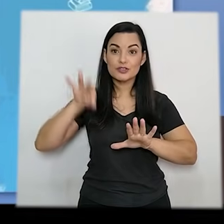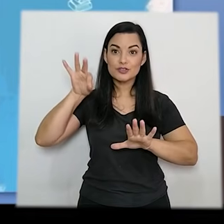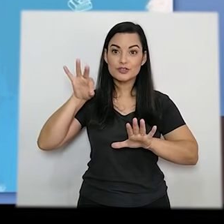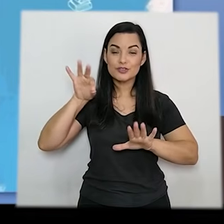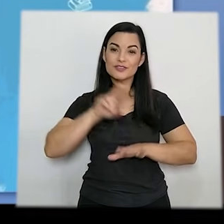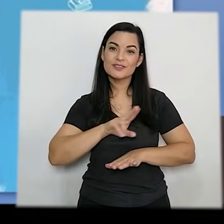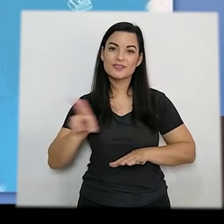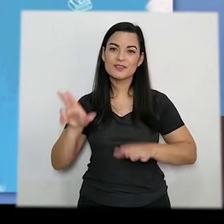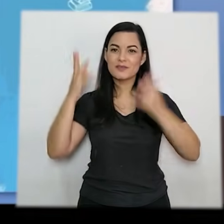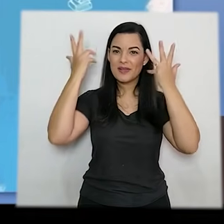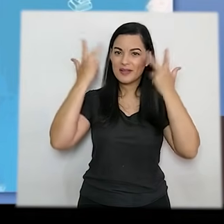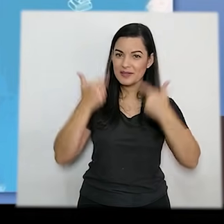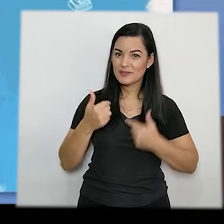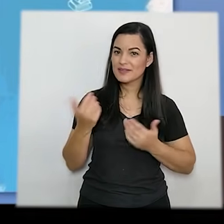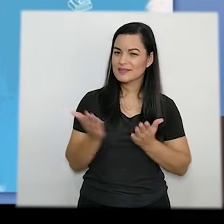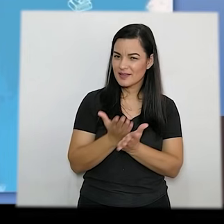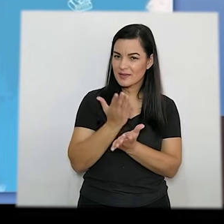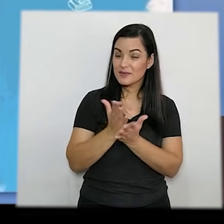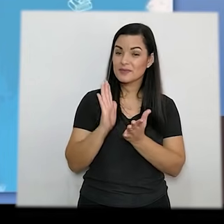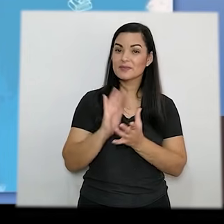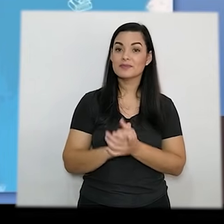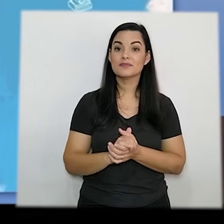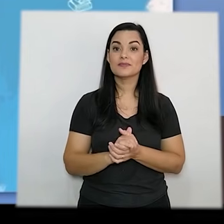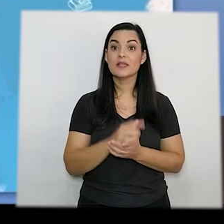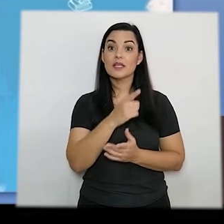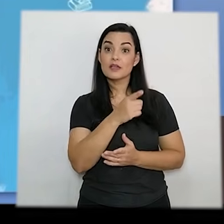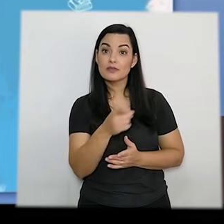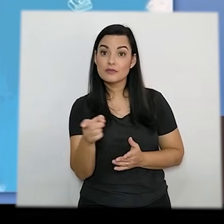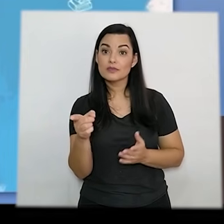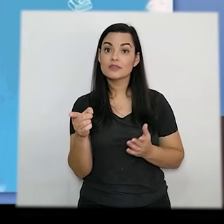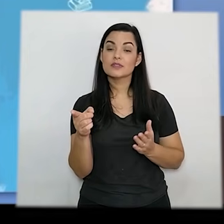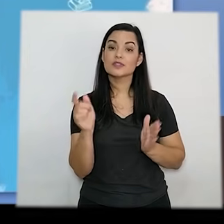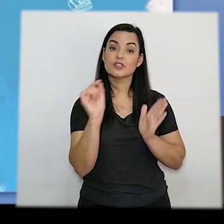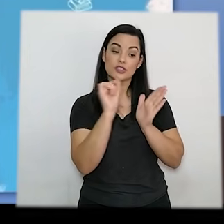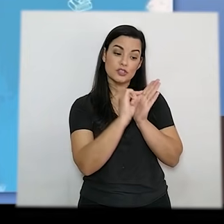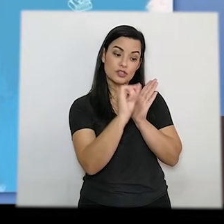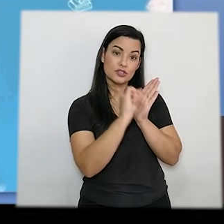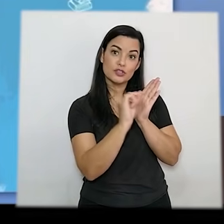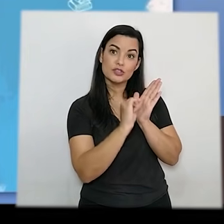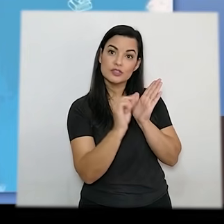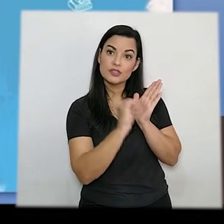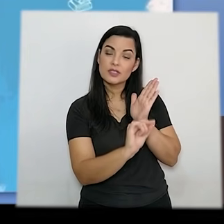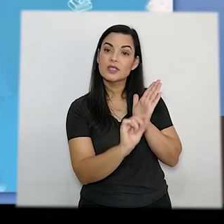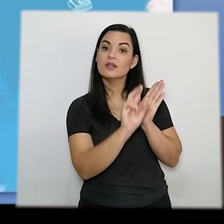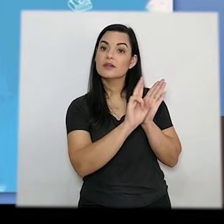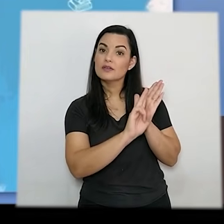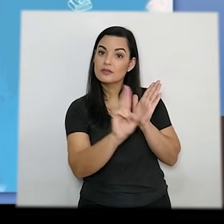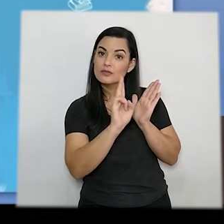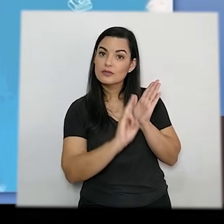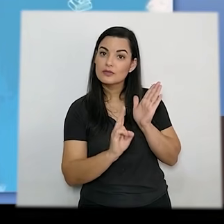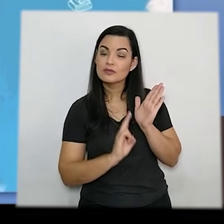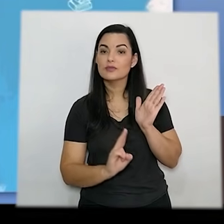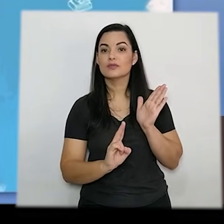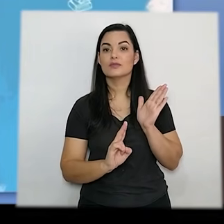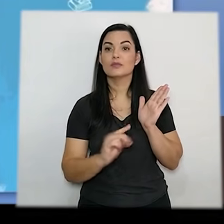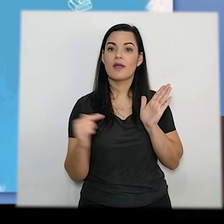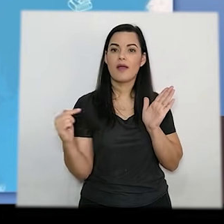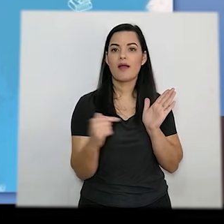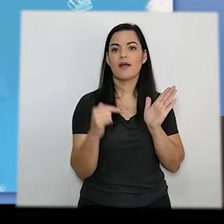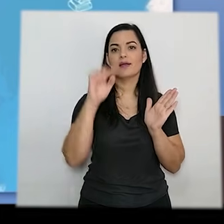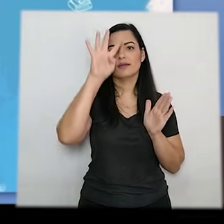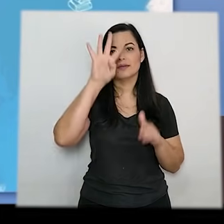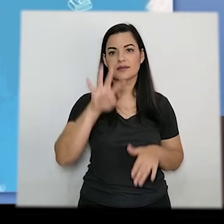animais. E vocês vão escrever o nome dos animais sorteados durante a brincadeira de mímica